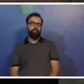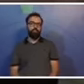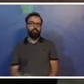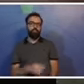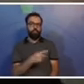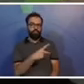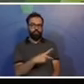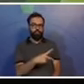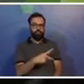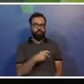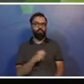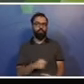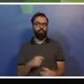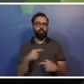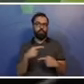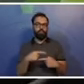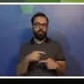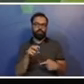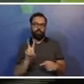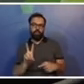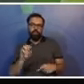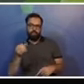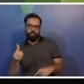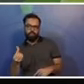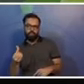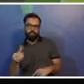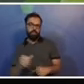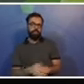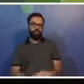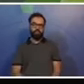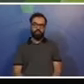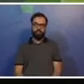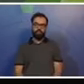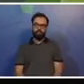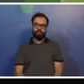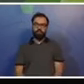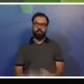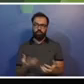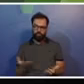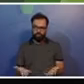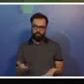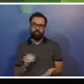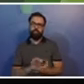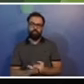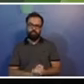A medida do perímetro é 26, ou seja,